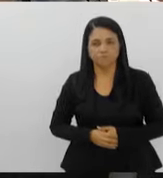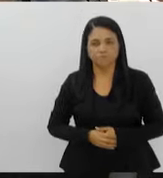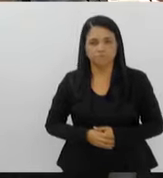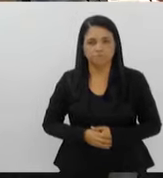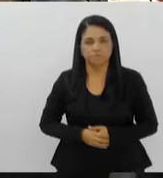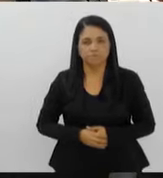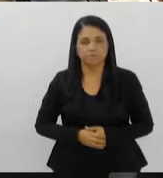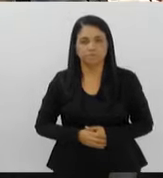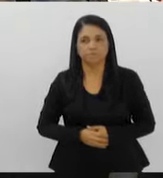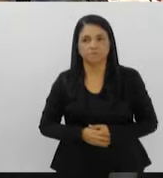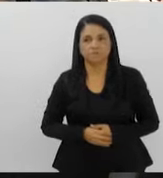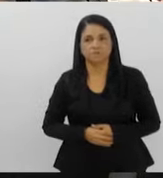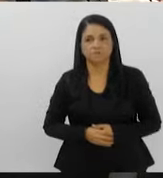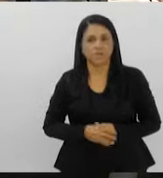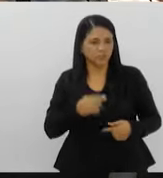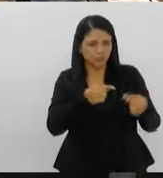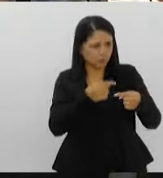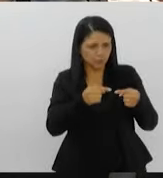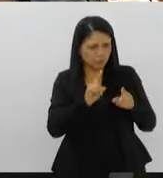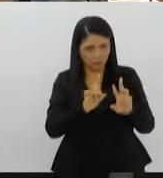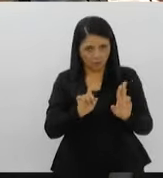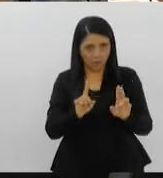Não é para discutir, não, é só para votar.